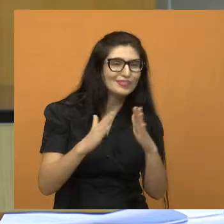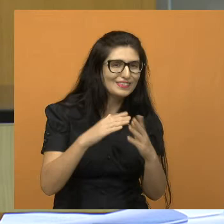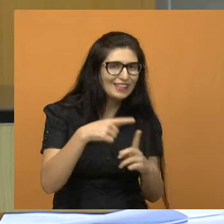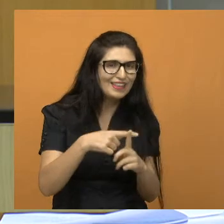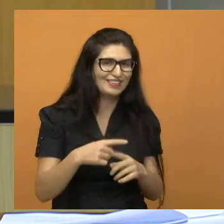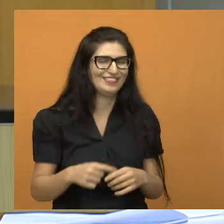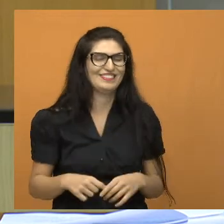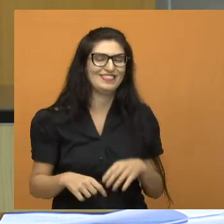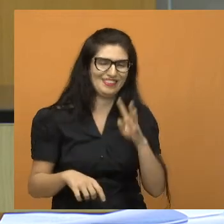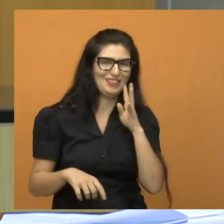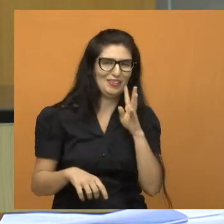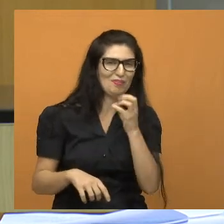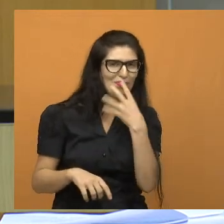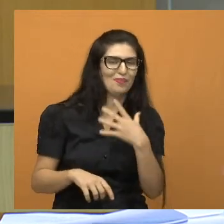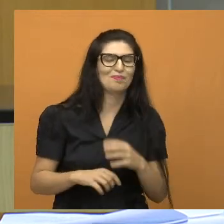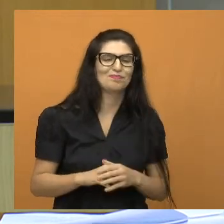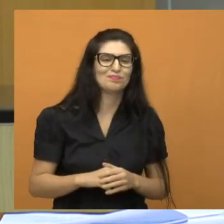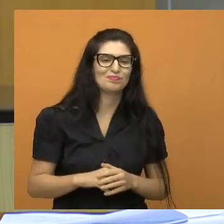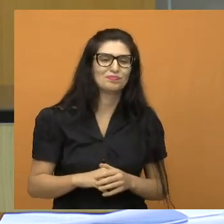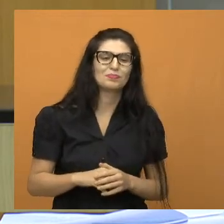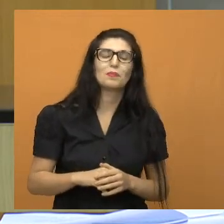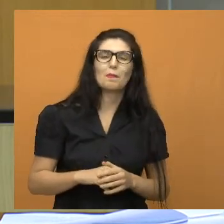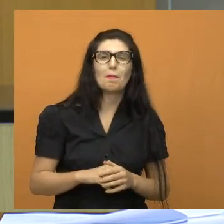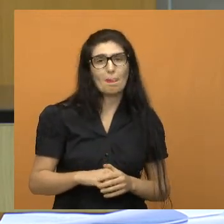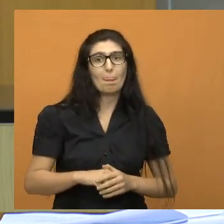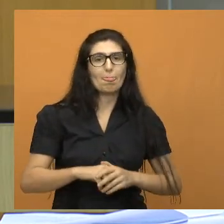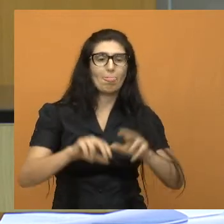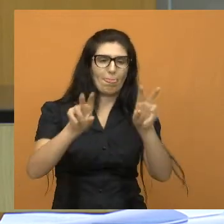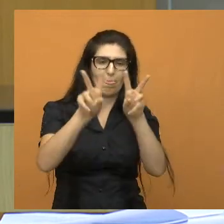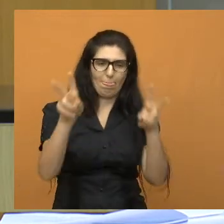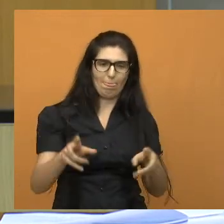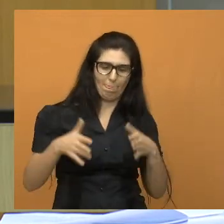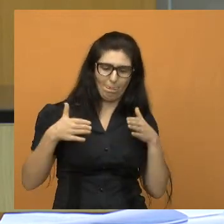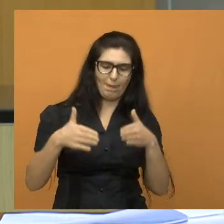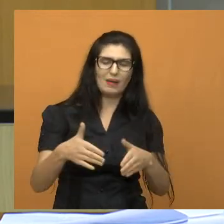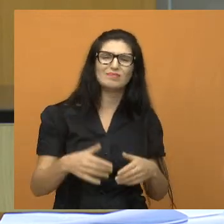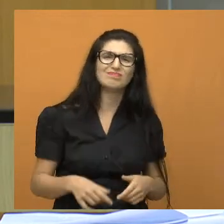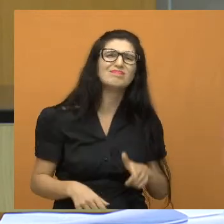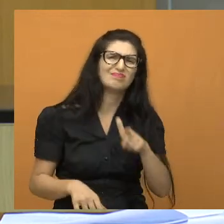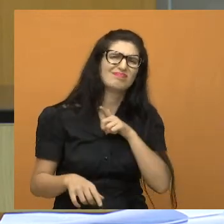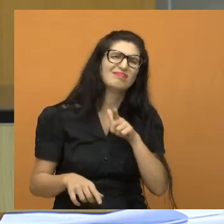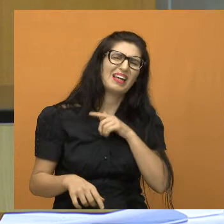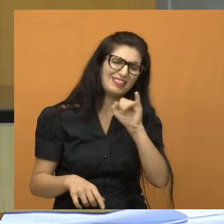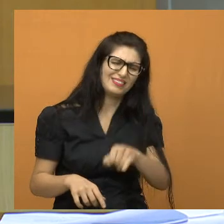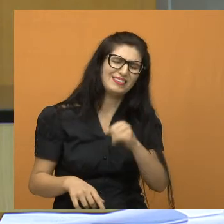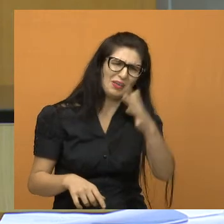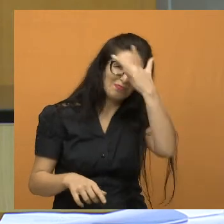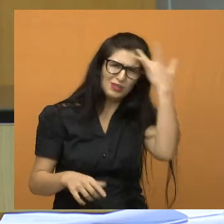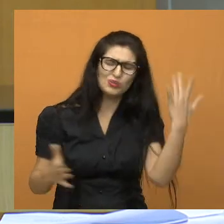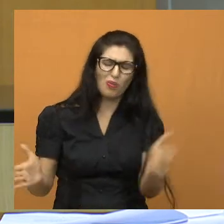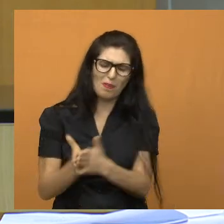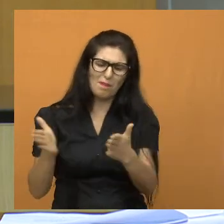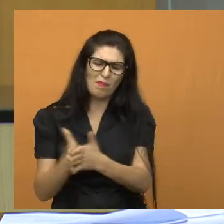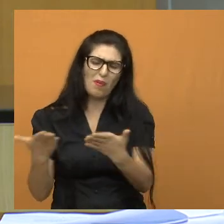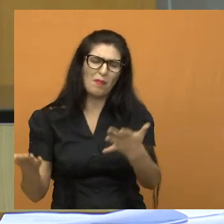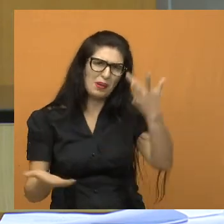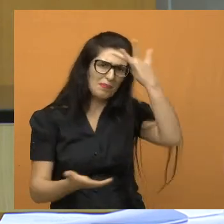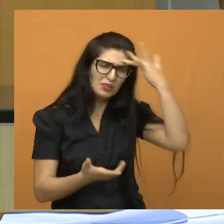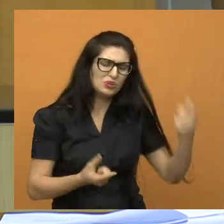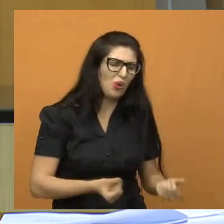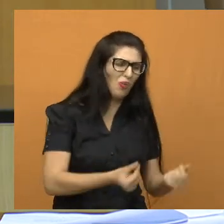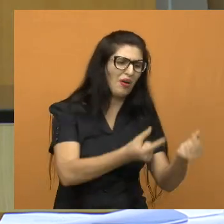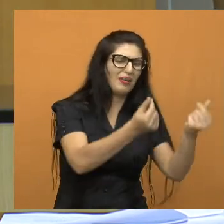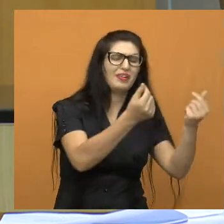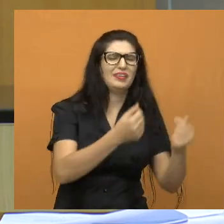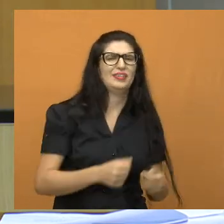destacar de fato, nós temos essa desigualdade, ela existe, Mas também nesses